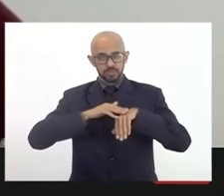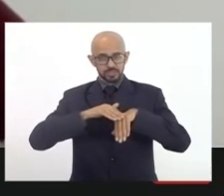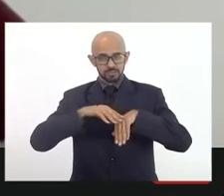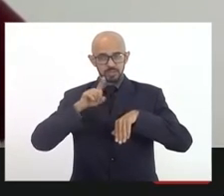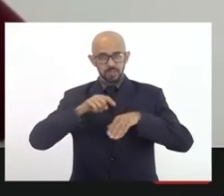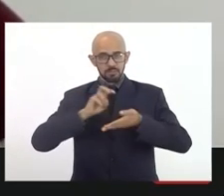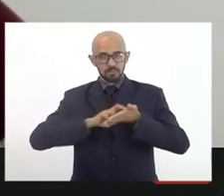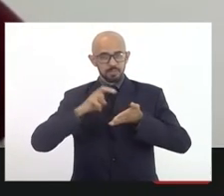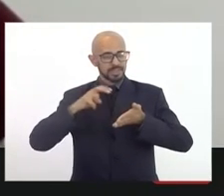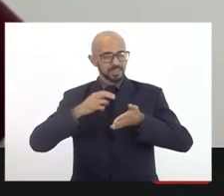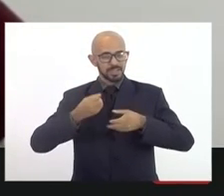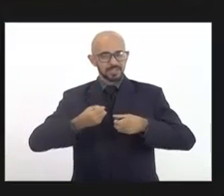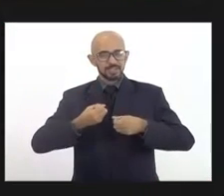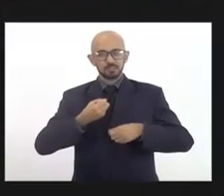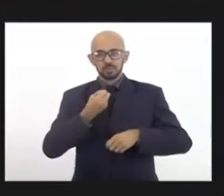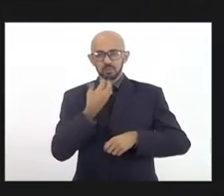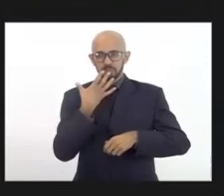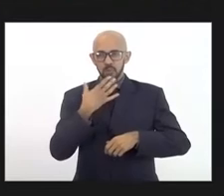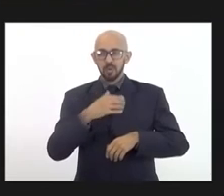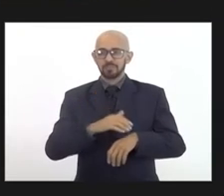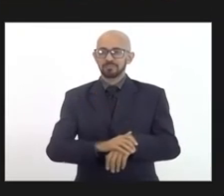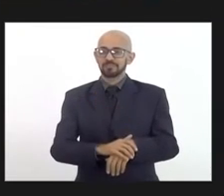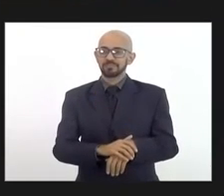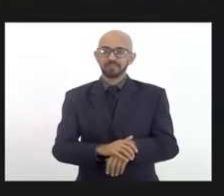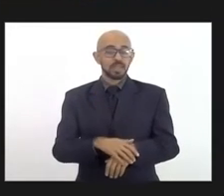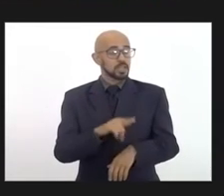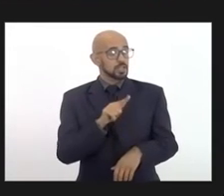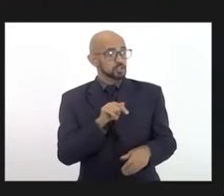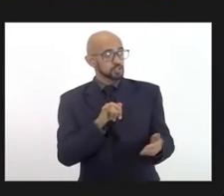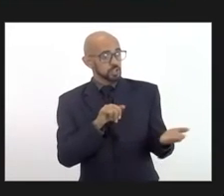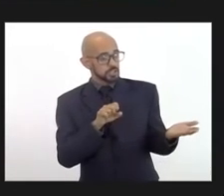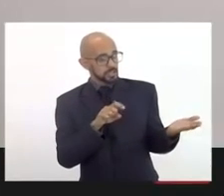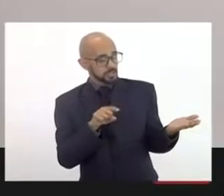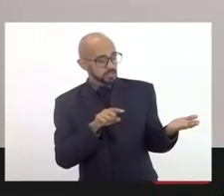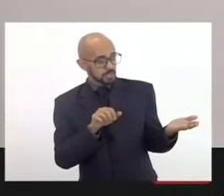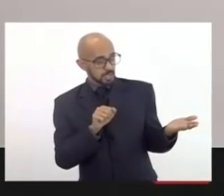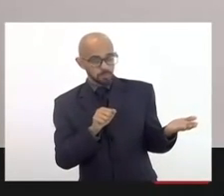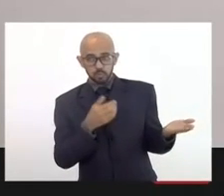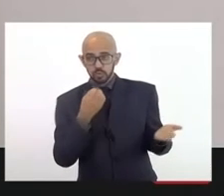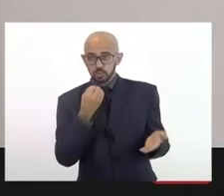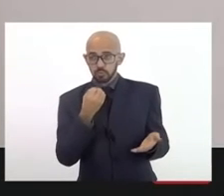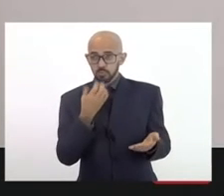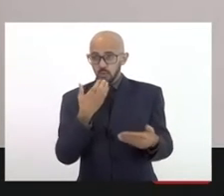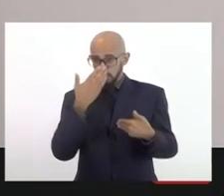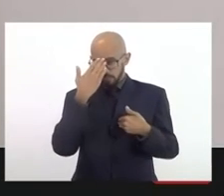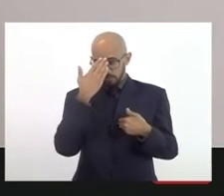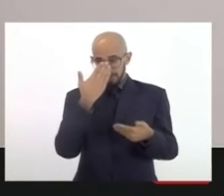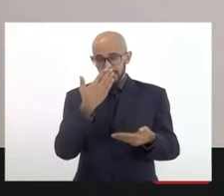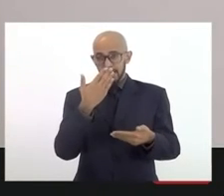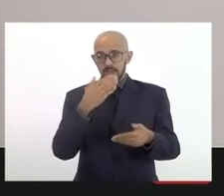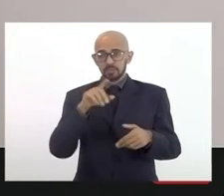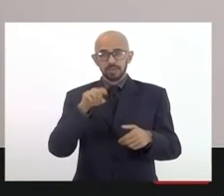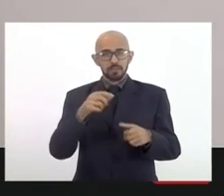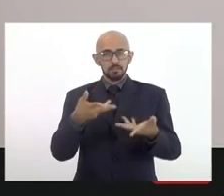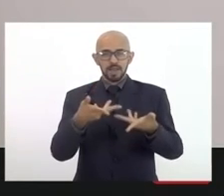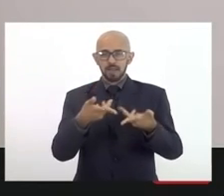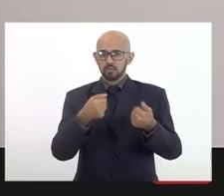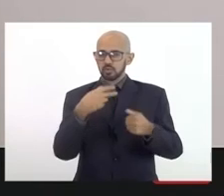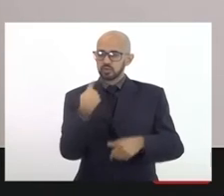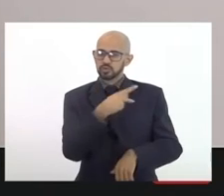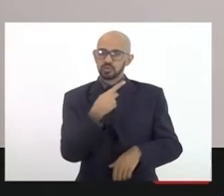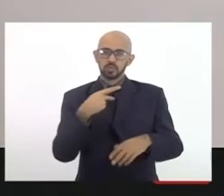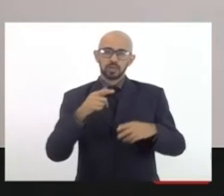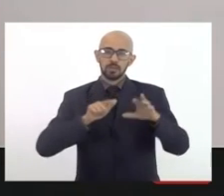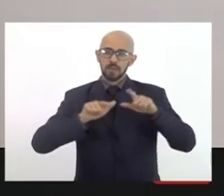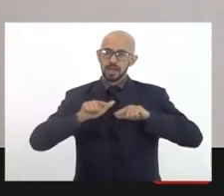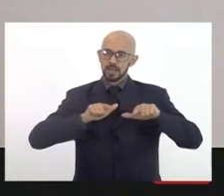inspiradora. Bem, Geisa, obrigado aí pela organização. Realmente é fantástico esse trabalho que você faz,